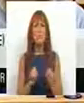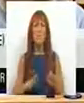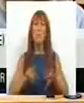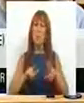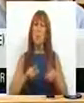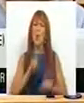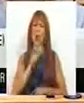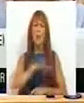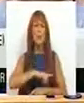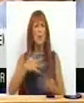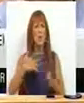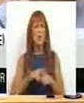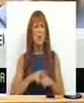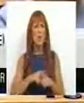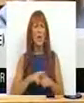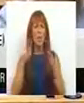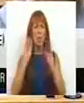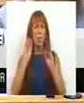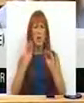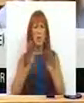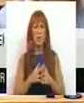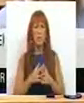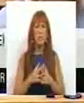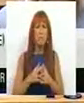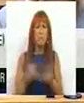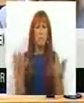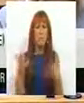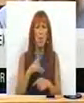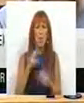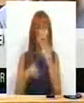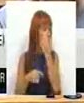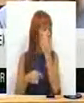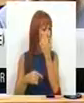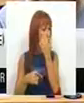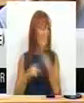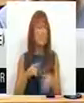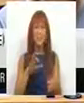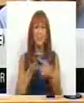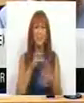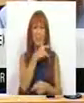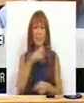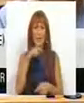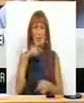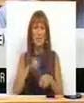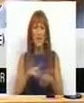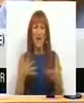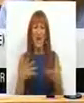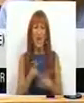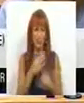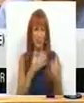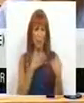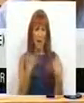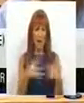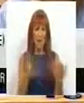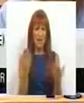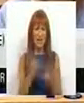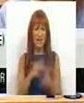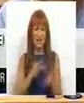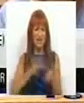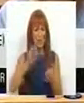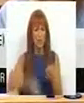de oportunidades educativas. Portugal está comprometido com essa responsabilidade desde